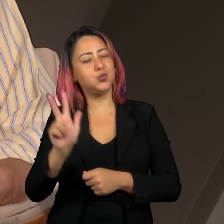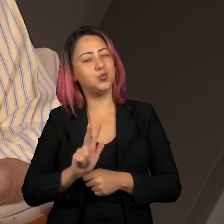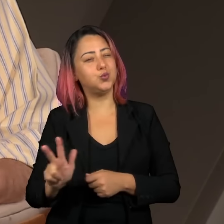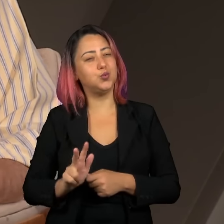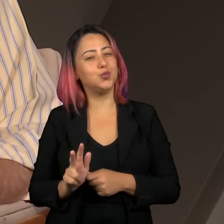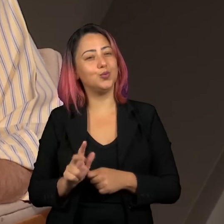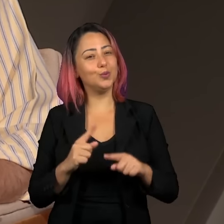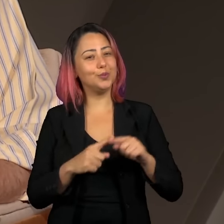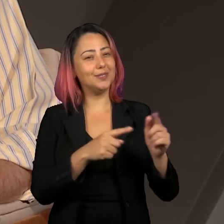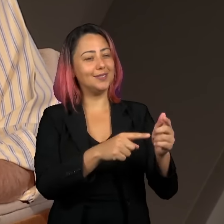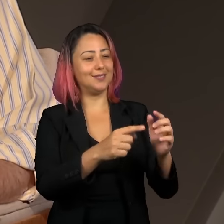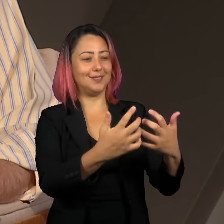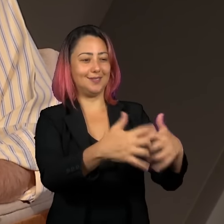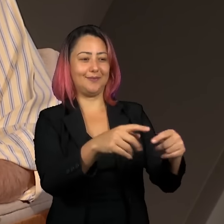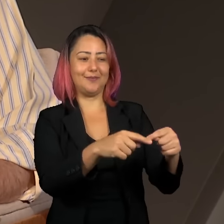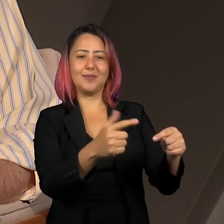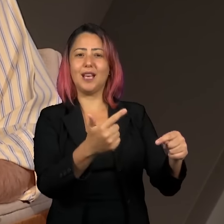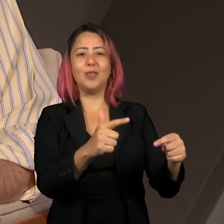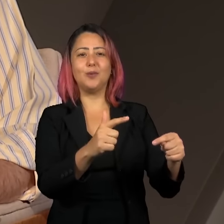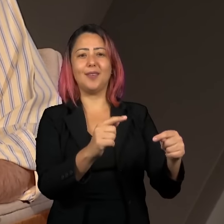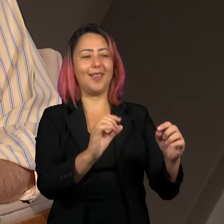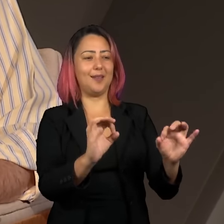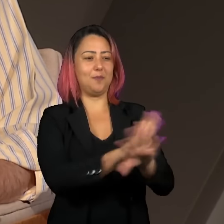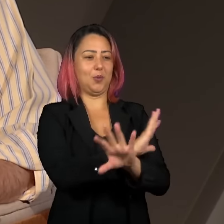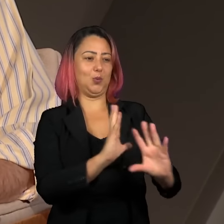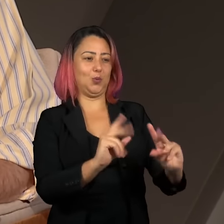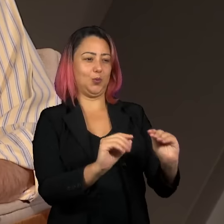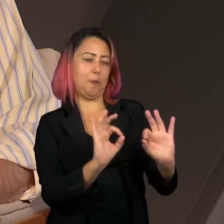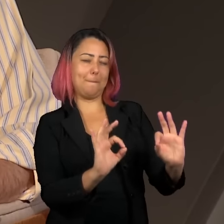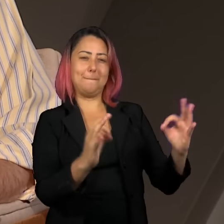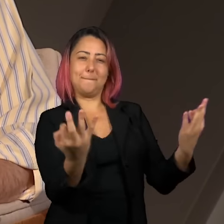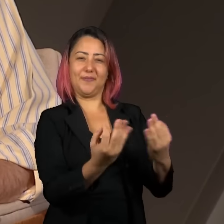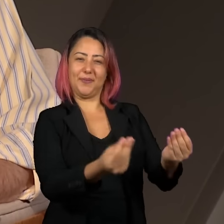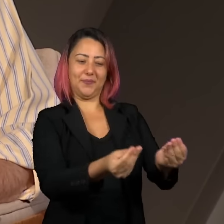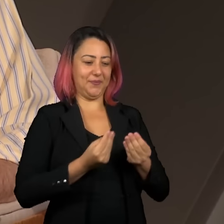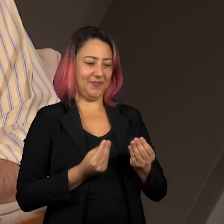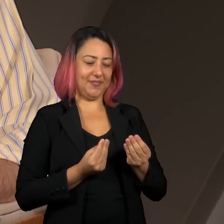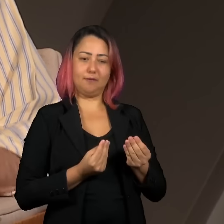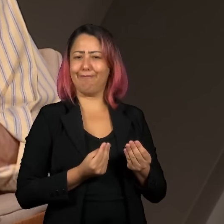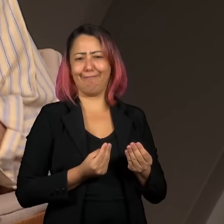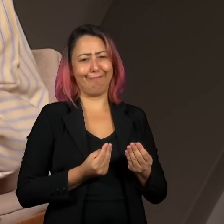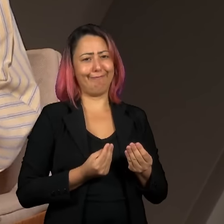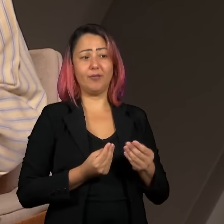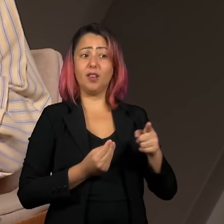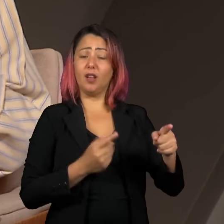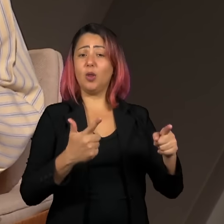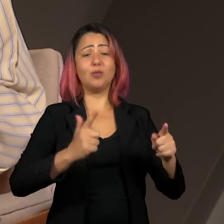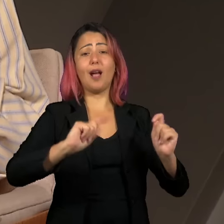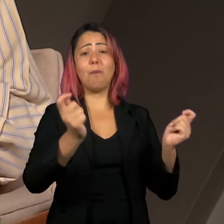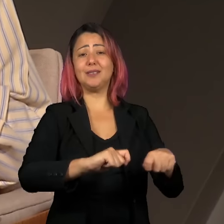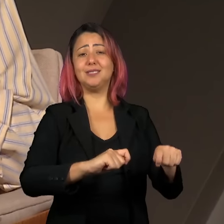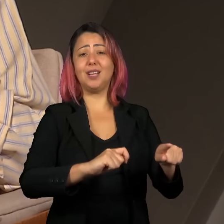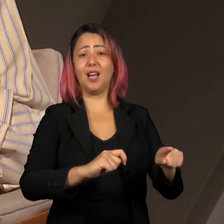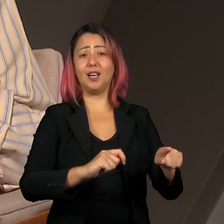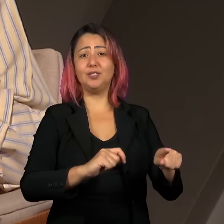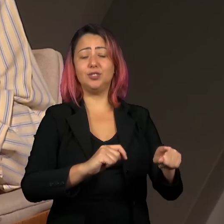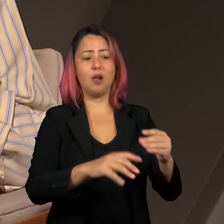essa máquina não tem lógica Uhum e ele não vai ser capaz de colocar a com